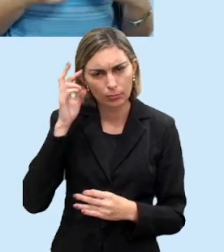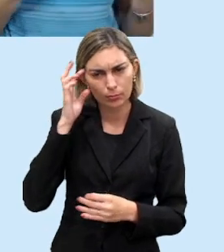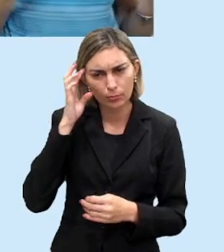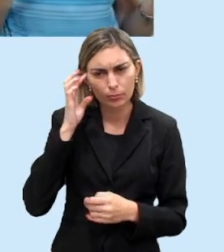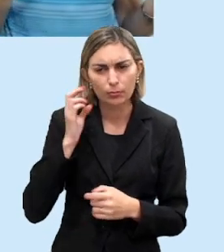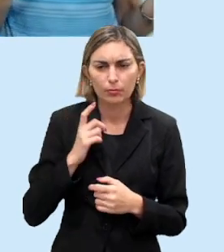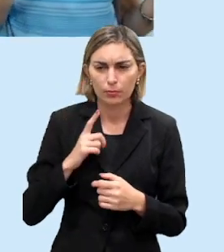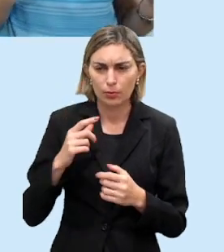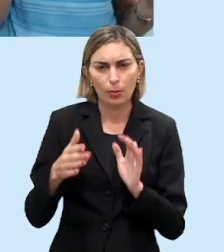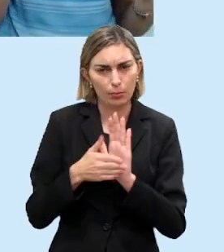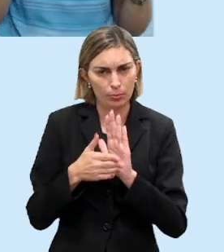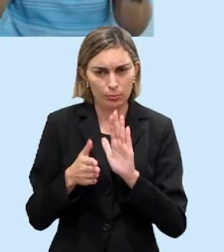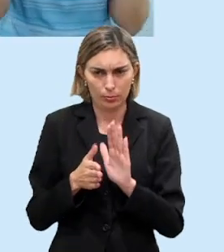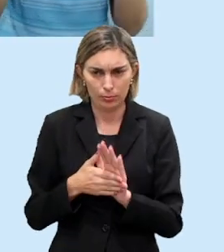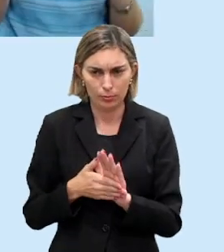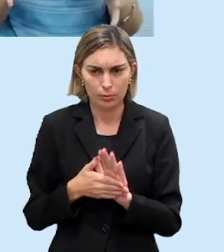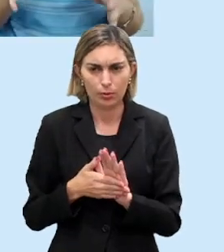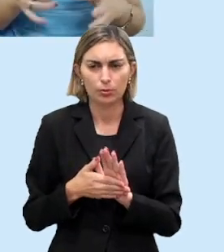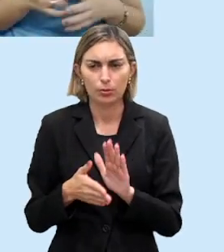grande